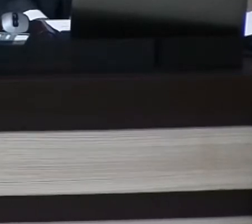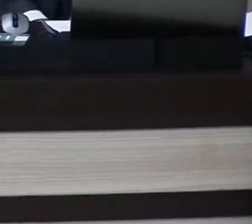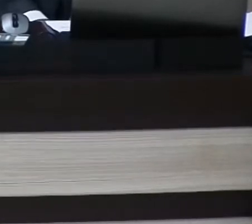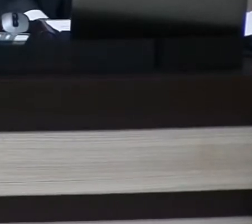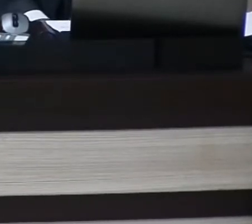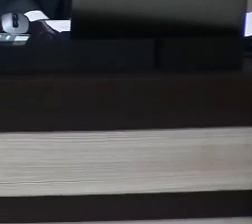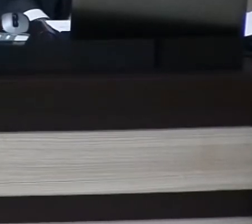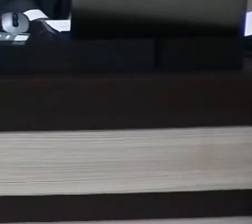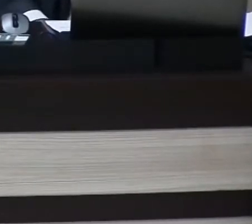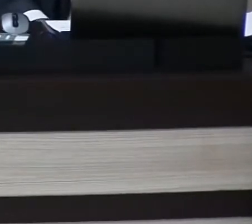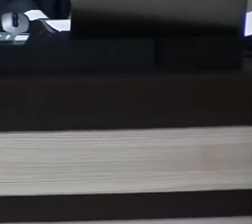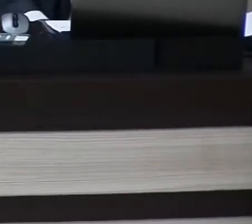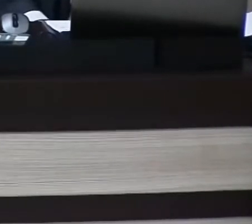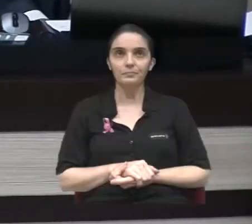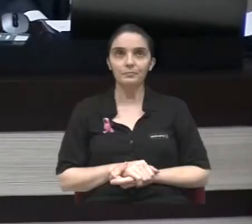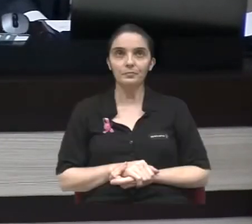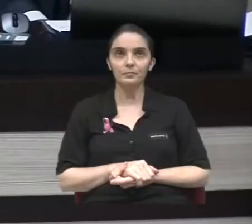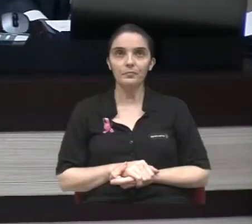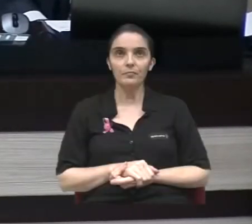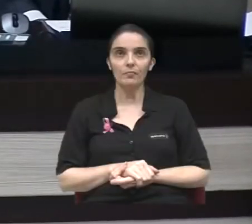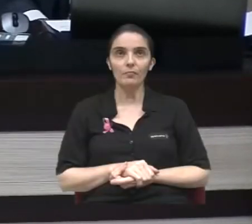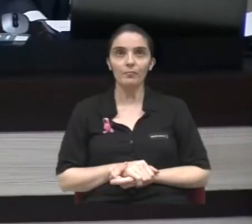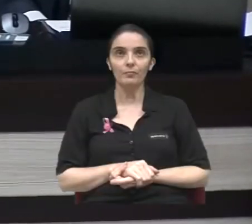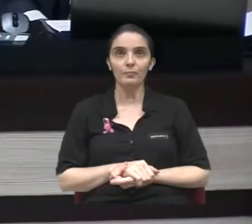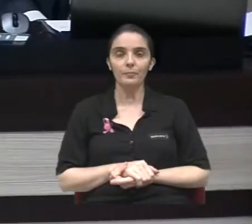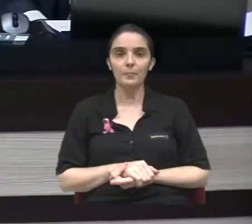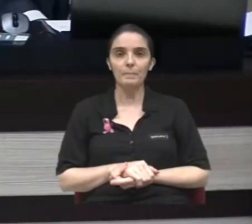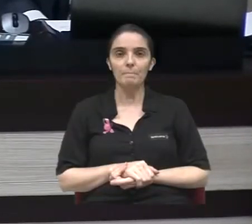as condolências às famílias enlutadas.